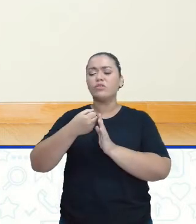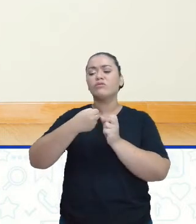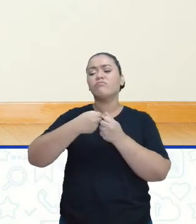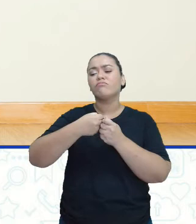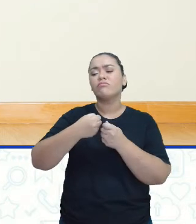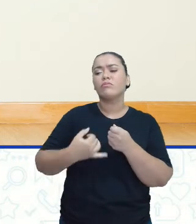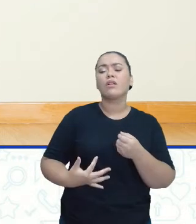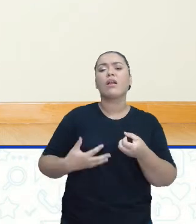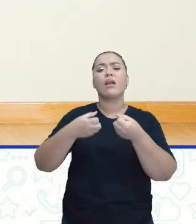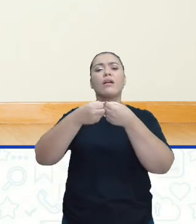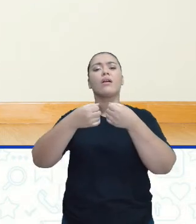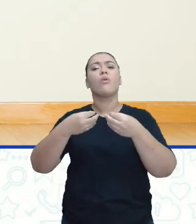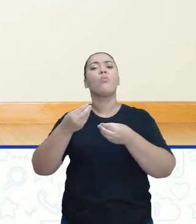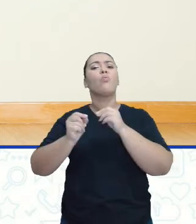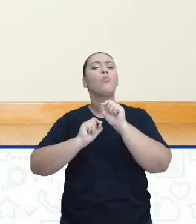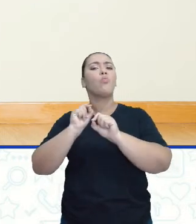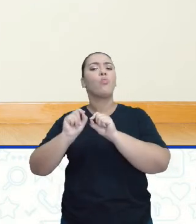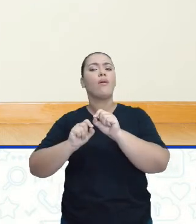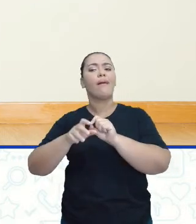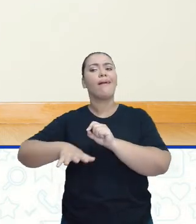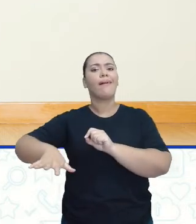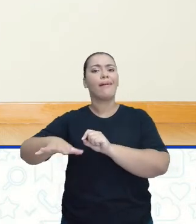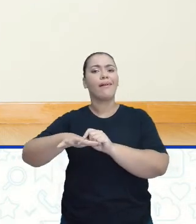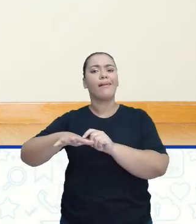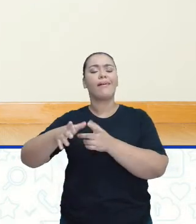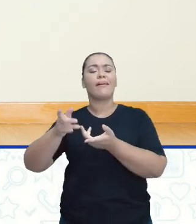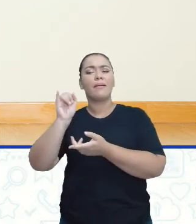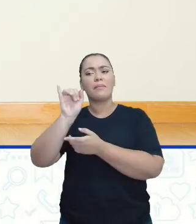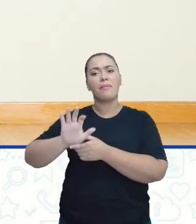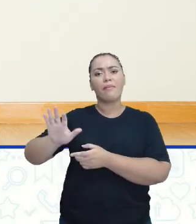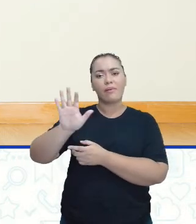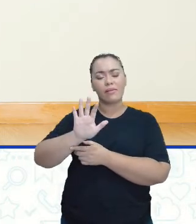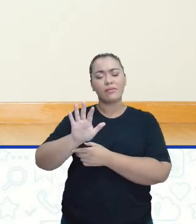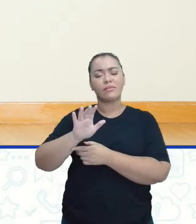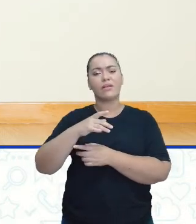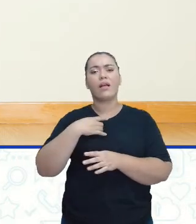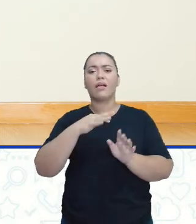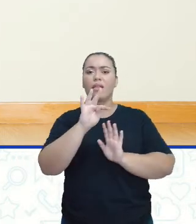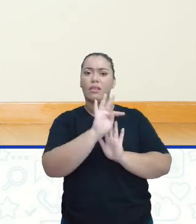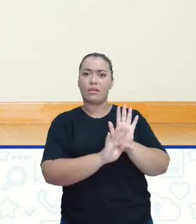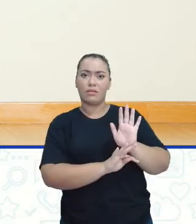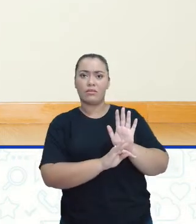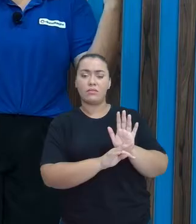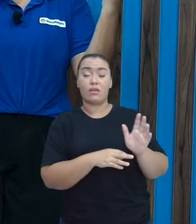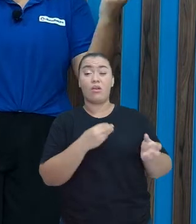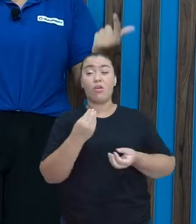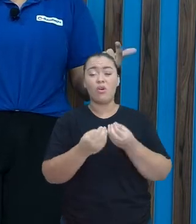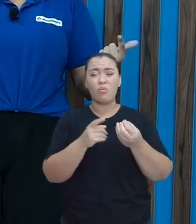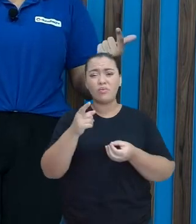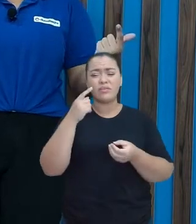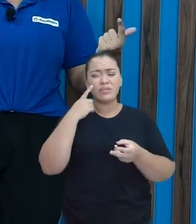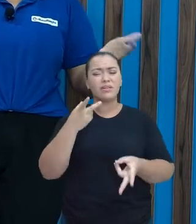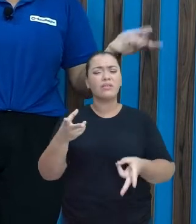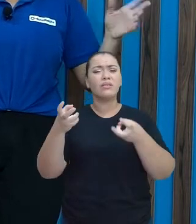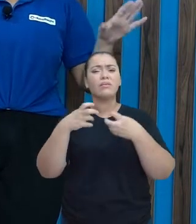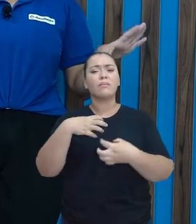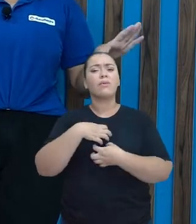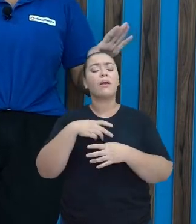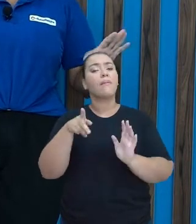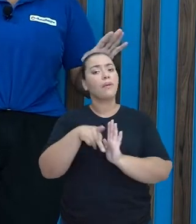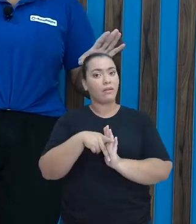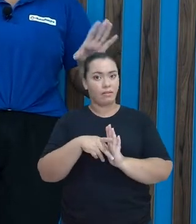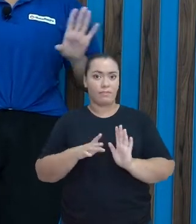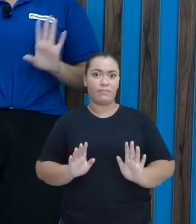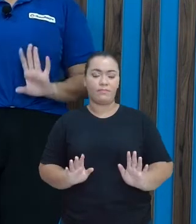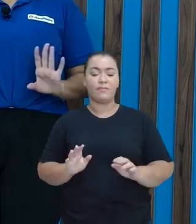escolhas, elas vão falar muito sobre quem escreve o texto. Falam muito sobre como você observa a imagem. Então, assim,